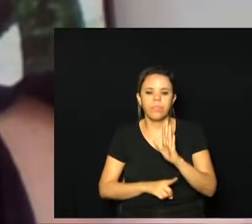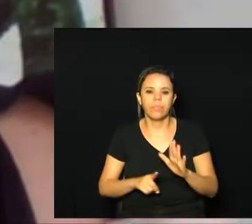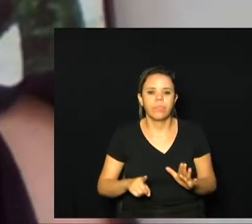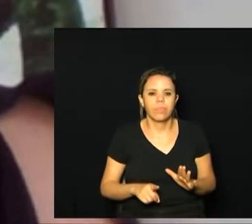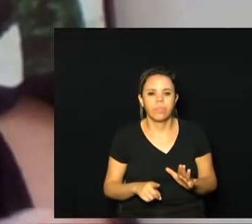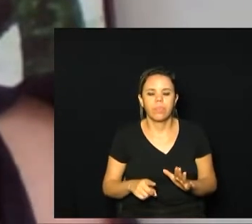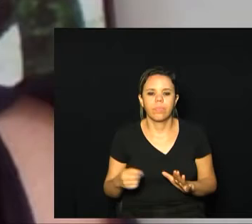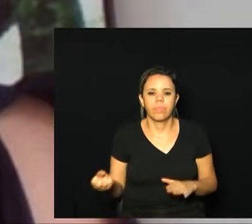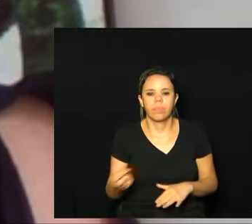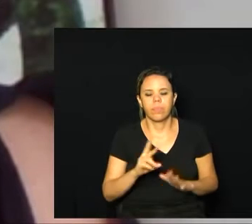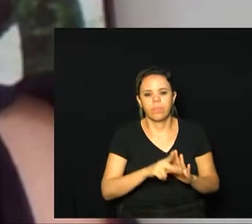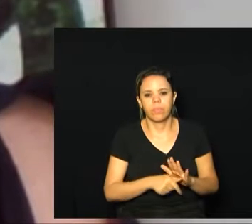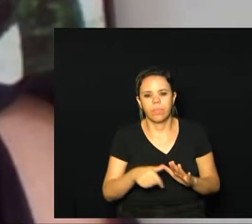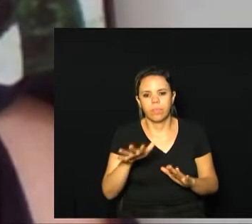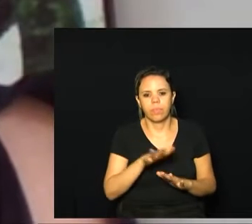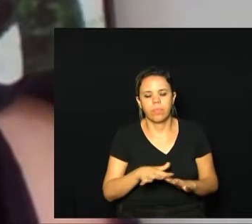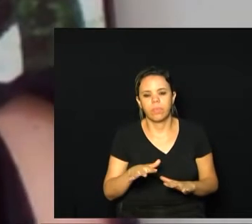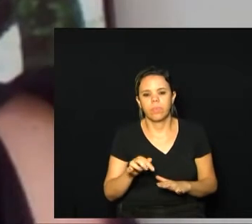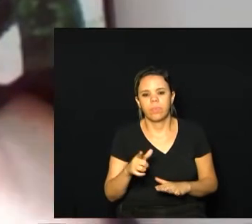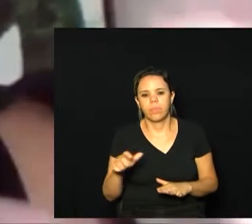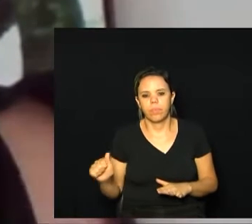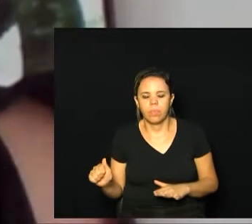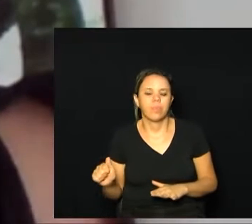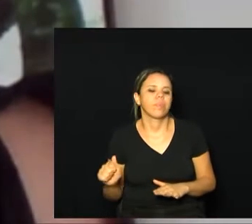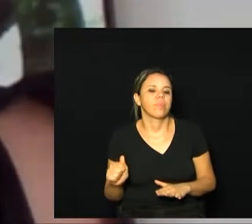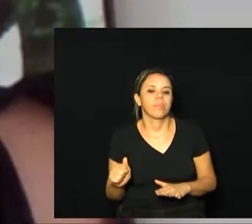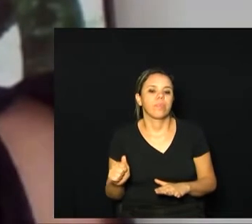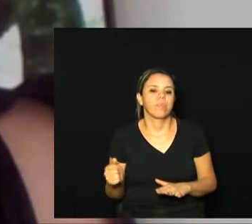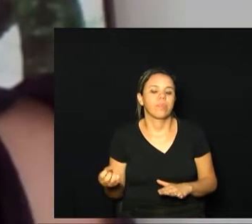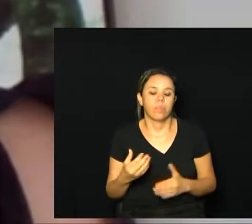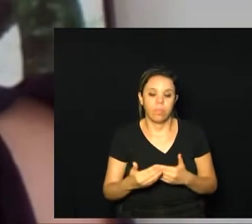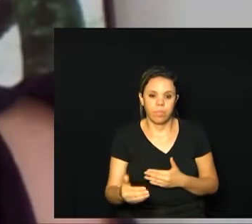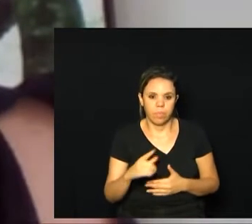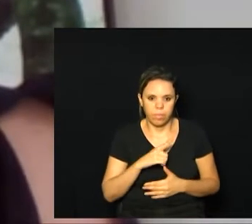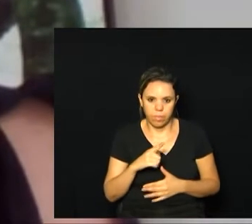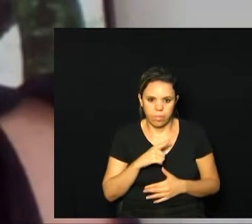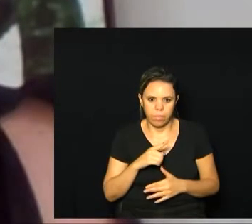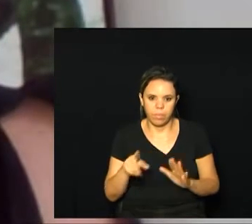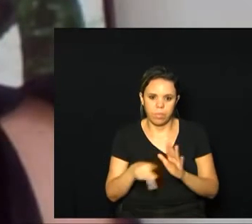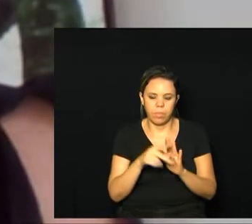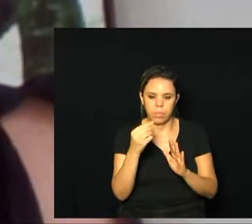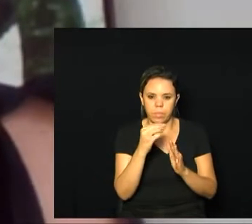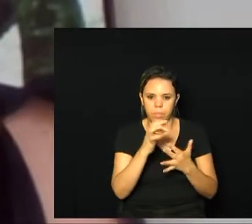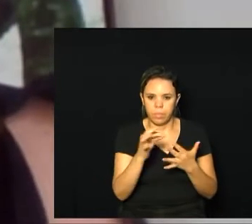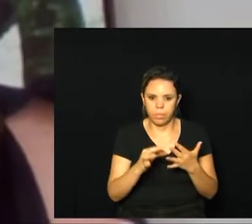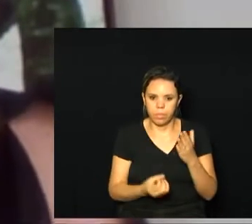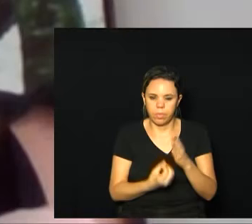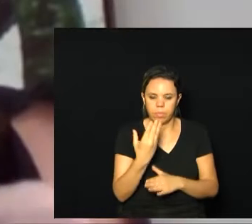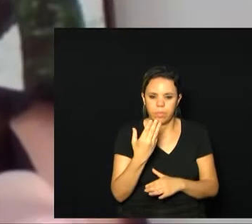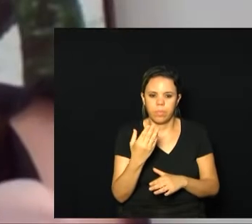tem várias normas gerais que são criadas, e a partir dessa norma geral, a gente tem normas específicas que vão sendo